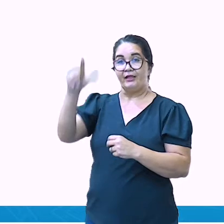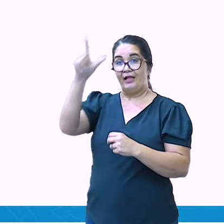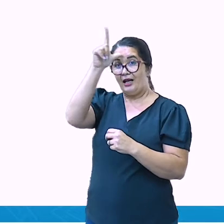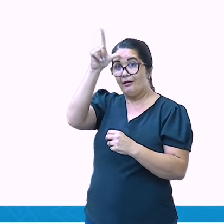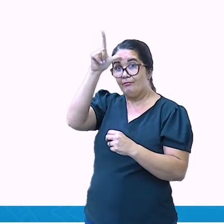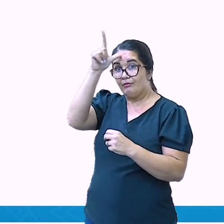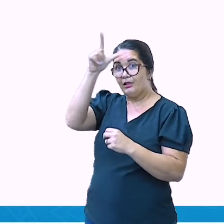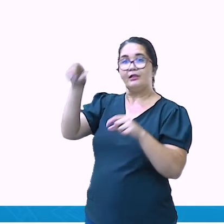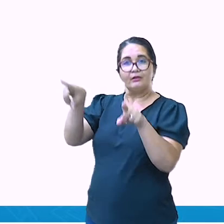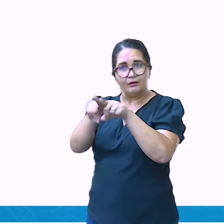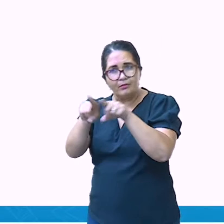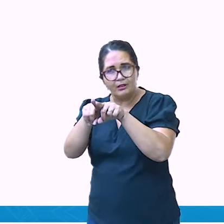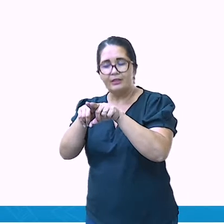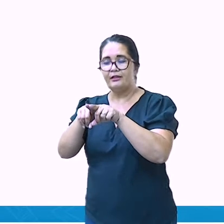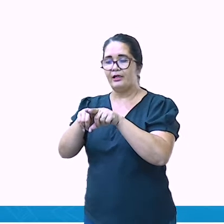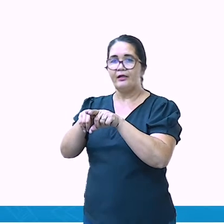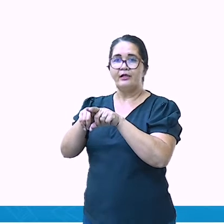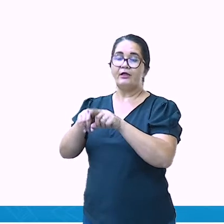polonês.